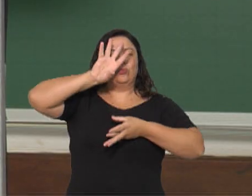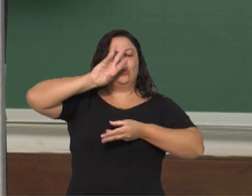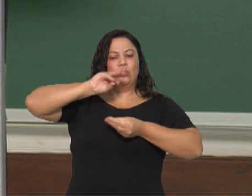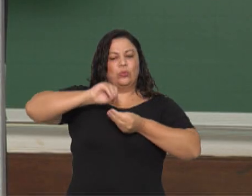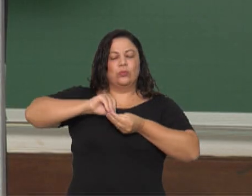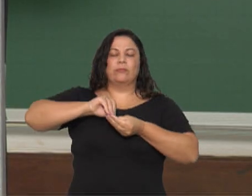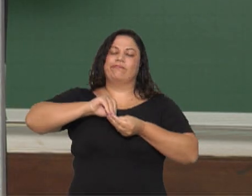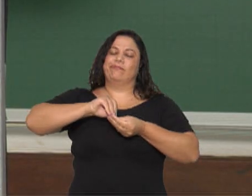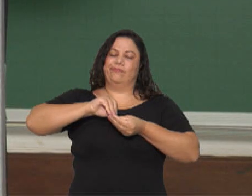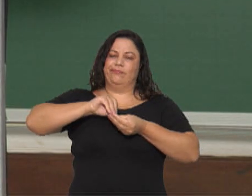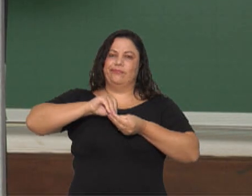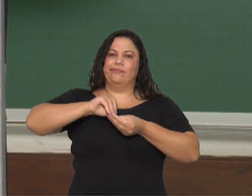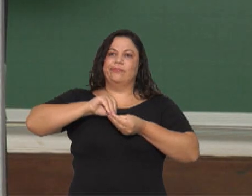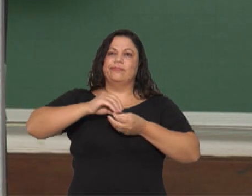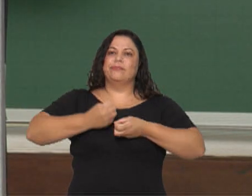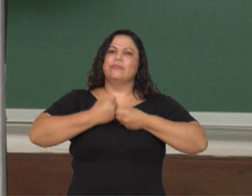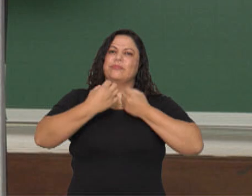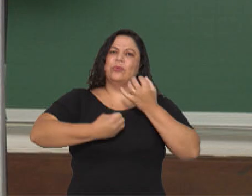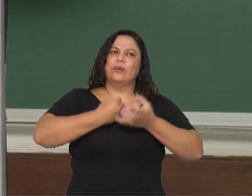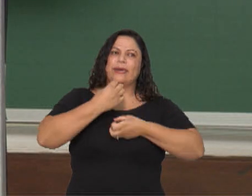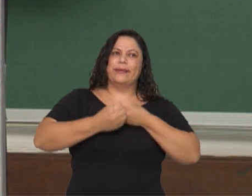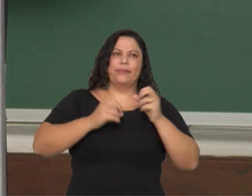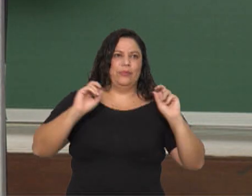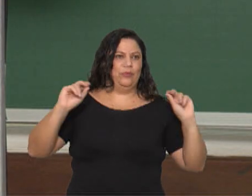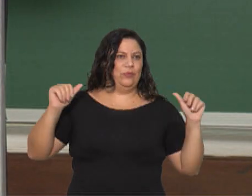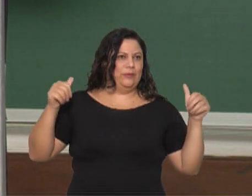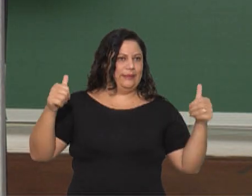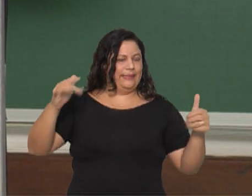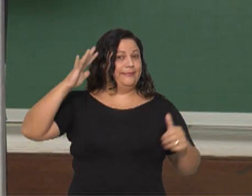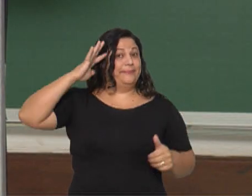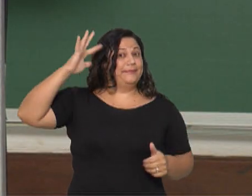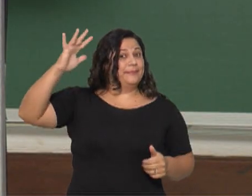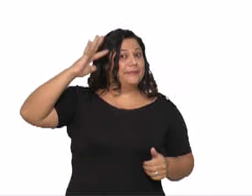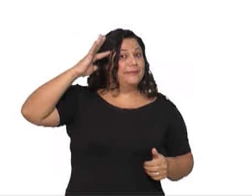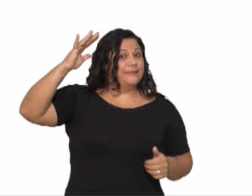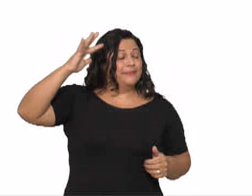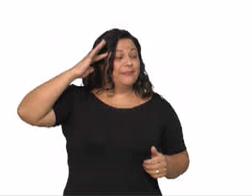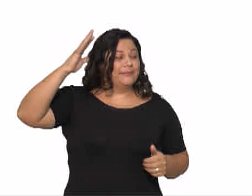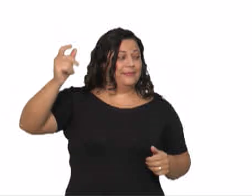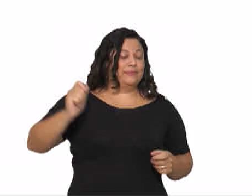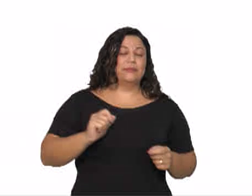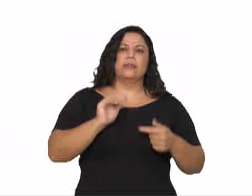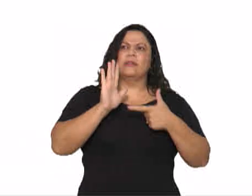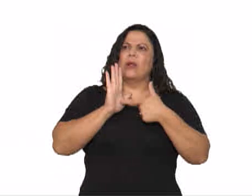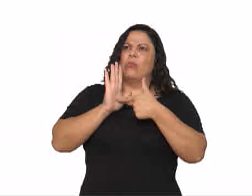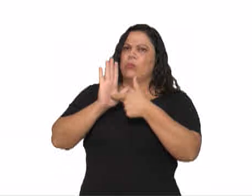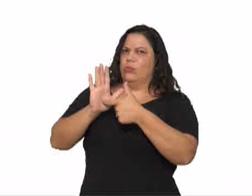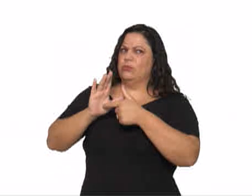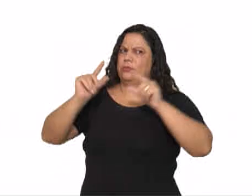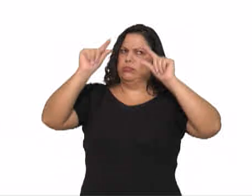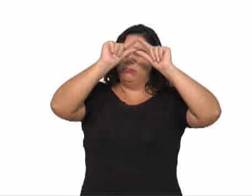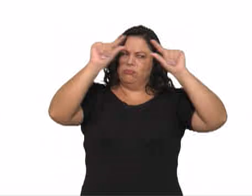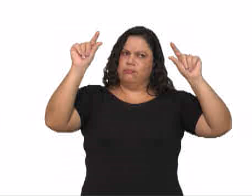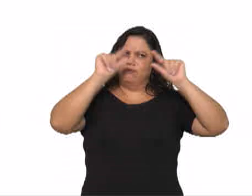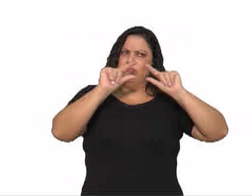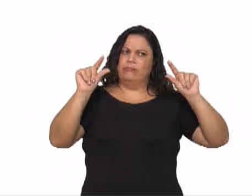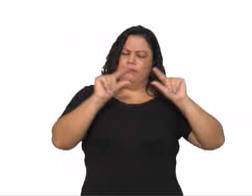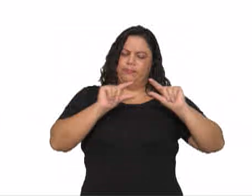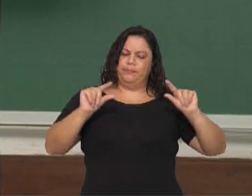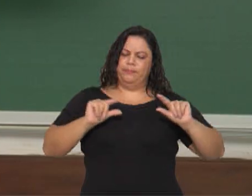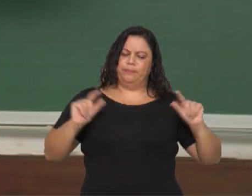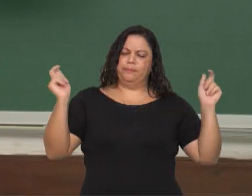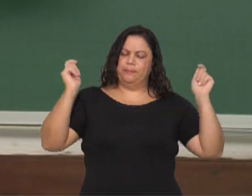poema dela, ok? Vamos à nossa reflexão aqui, ó. Identifique, então, nesses fragmentos lidos, nós